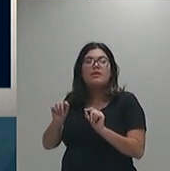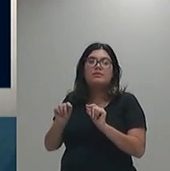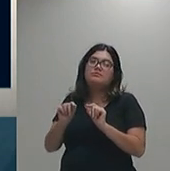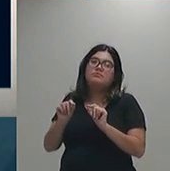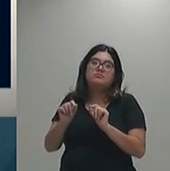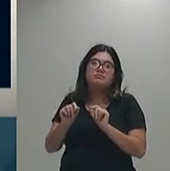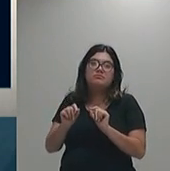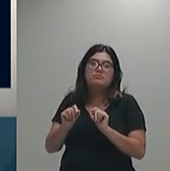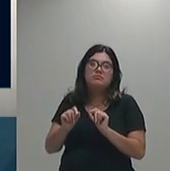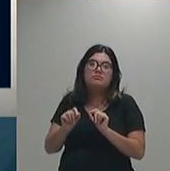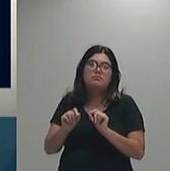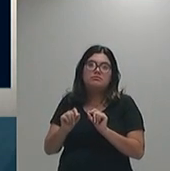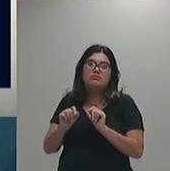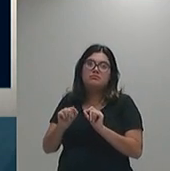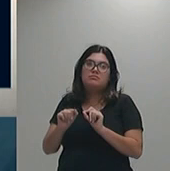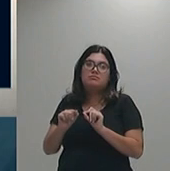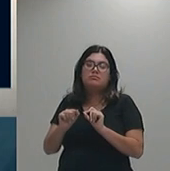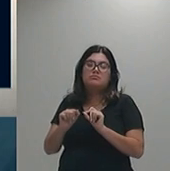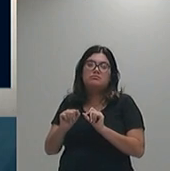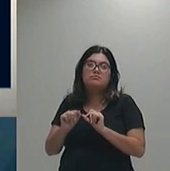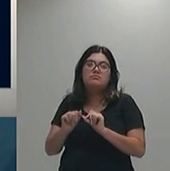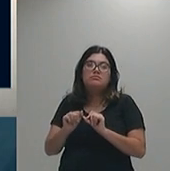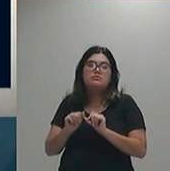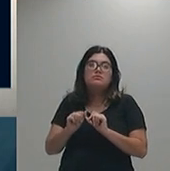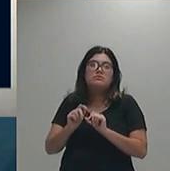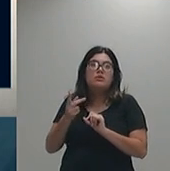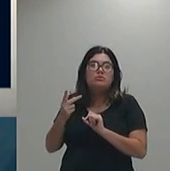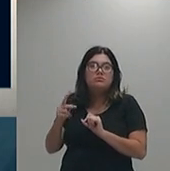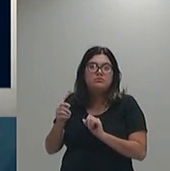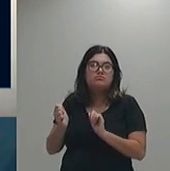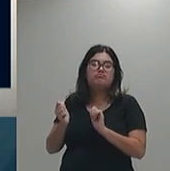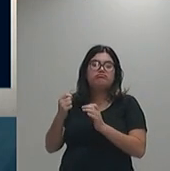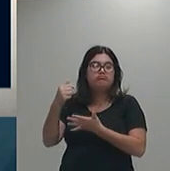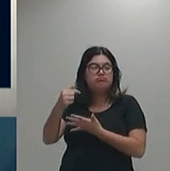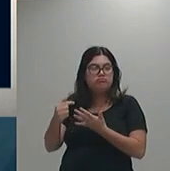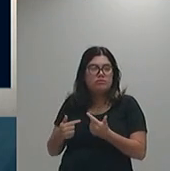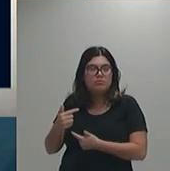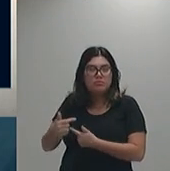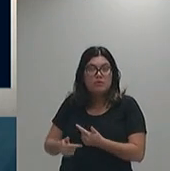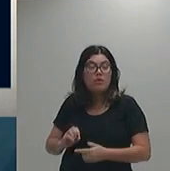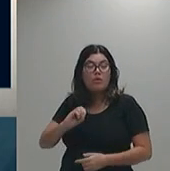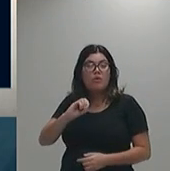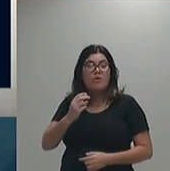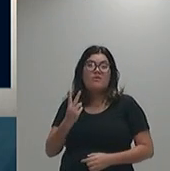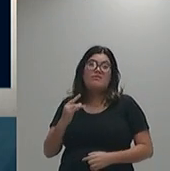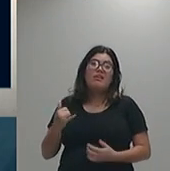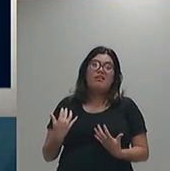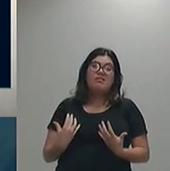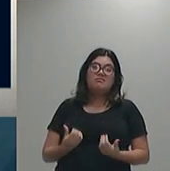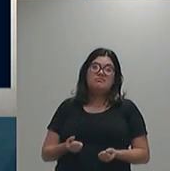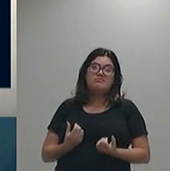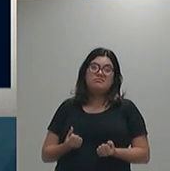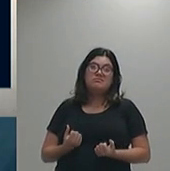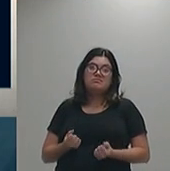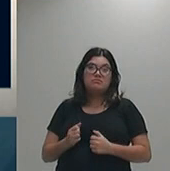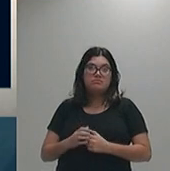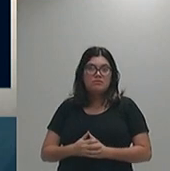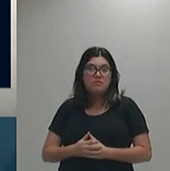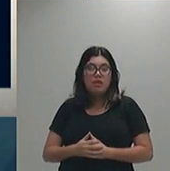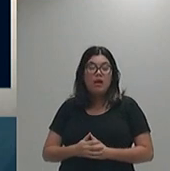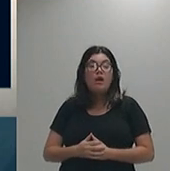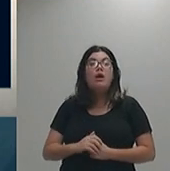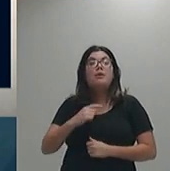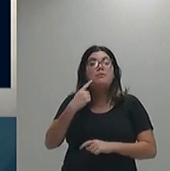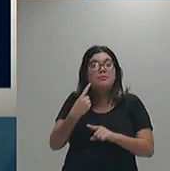os os seus árbitros também ou vai ter que se sujeitar porque veja bem